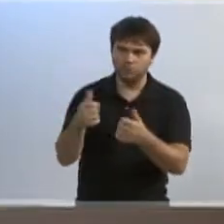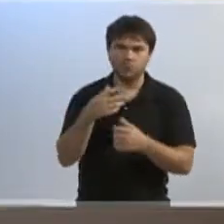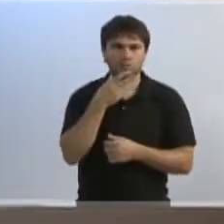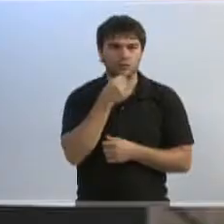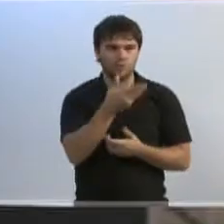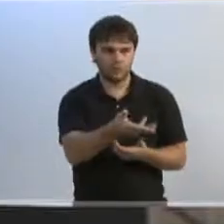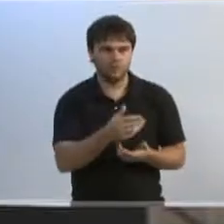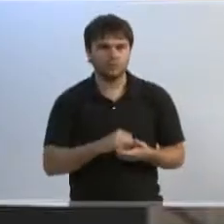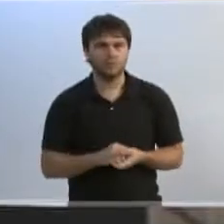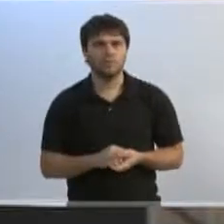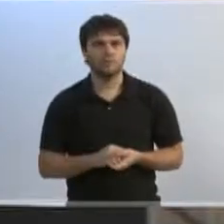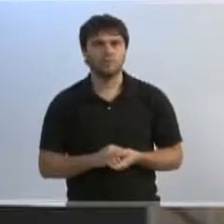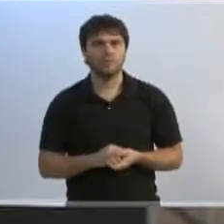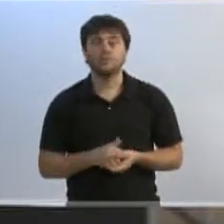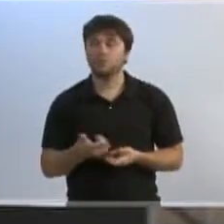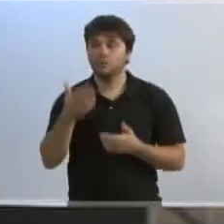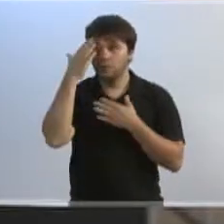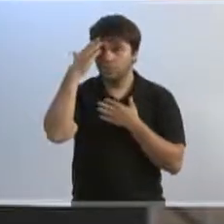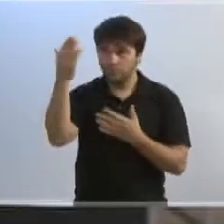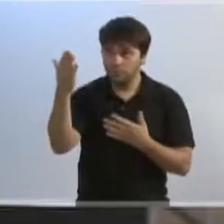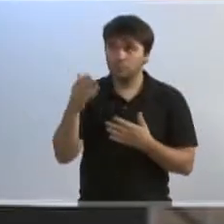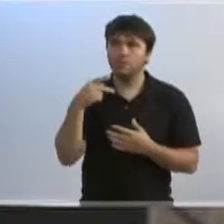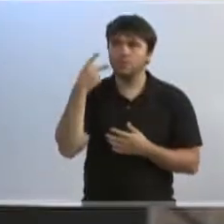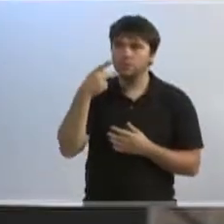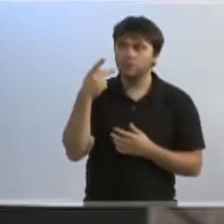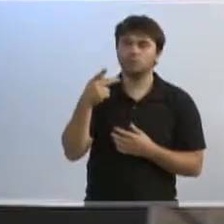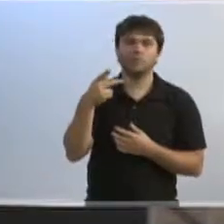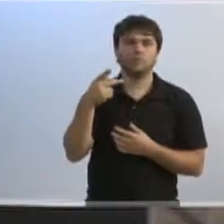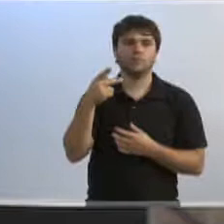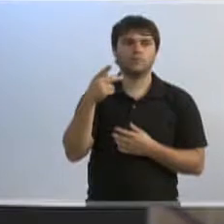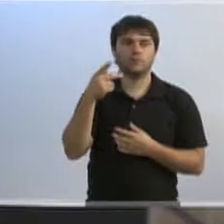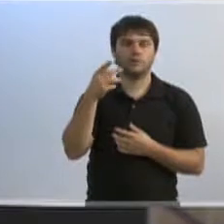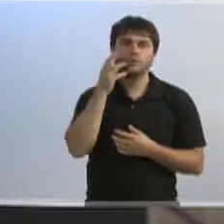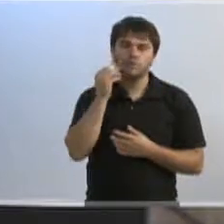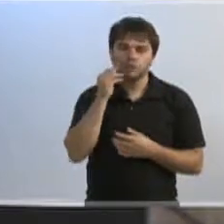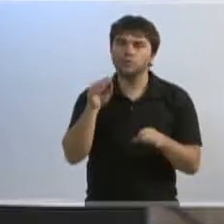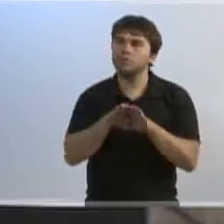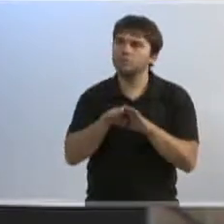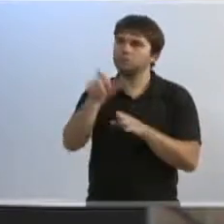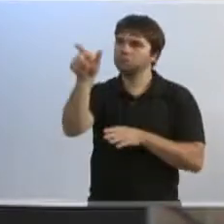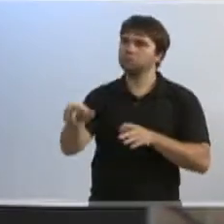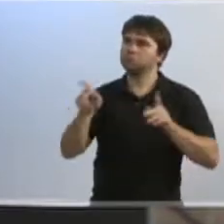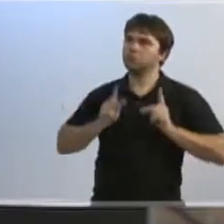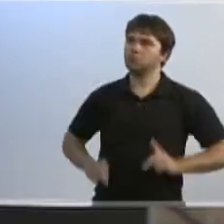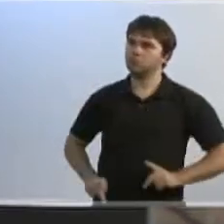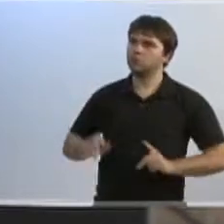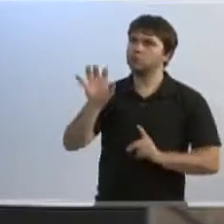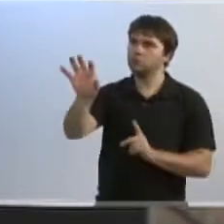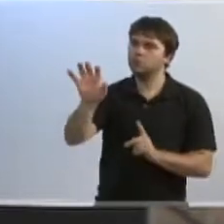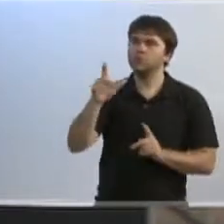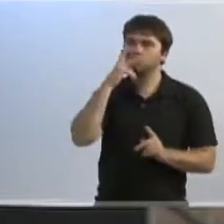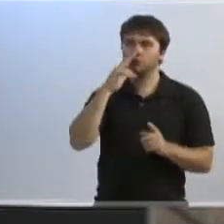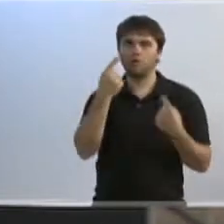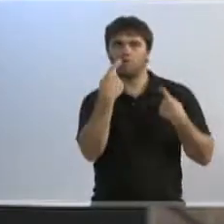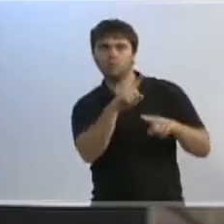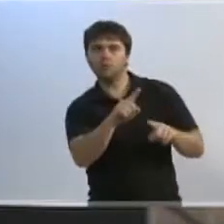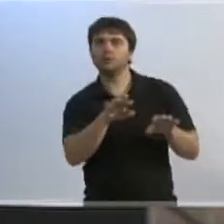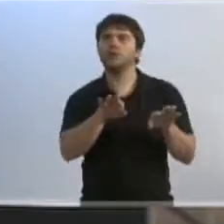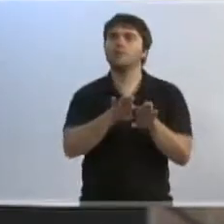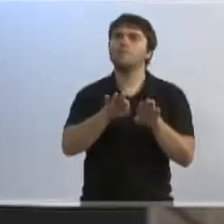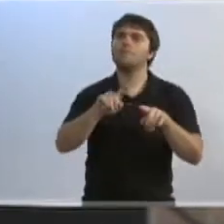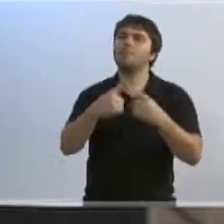Cunha. Obrigado, vereador Gilson, parabéns pela postura aqui de fazer uma oposição, mas,